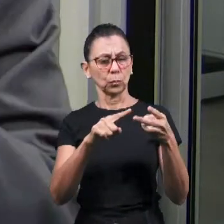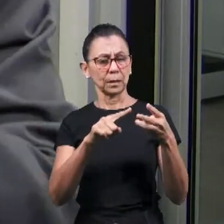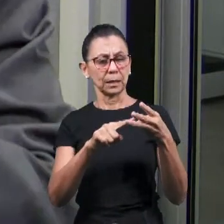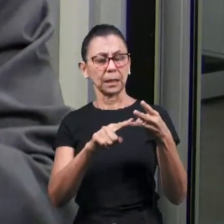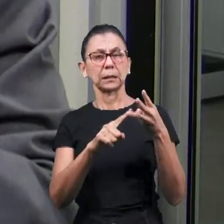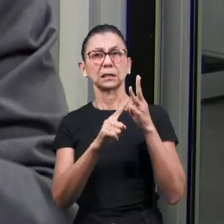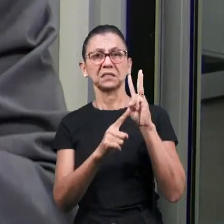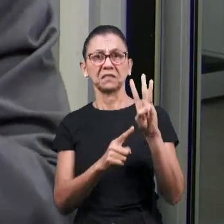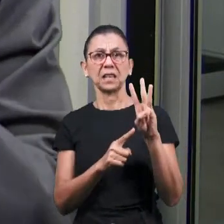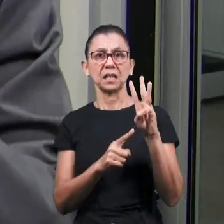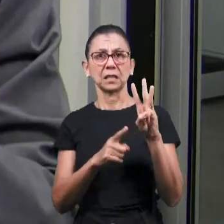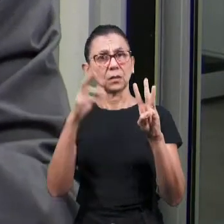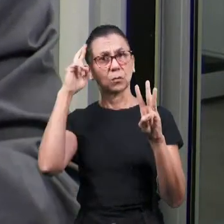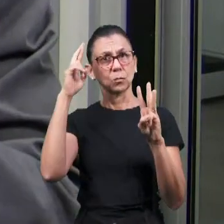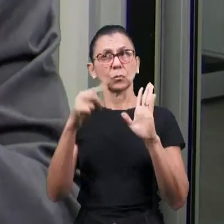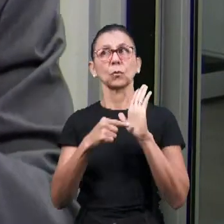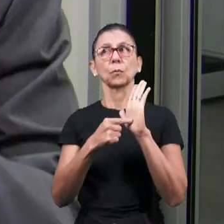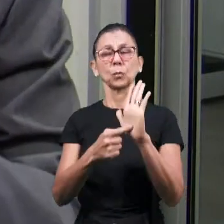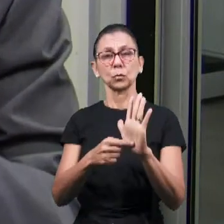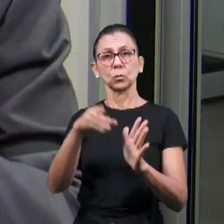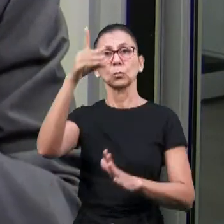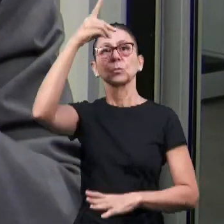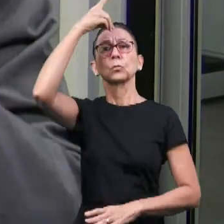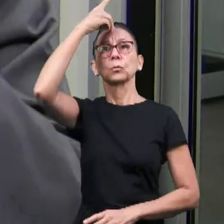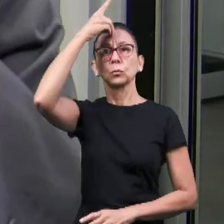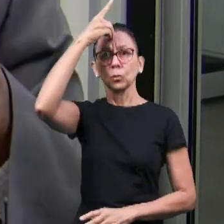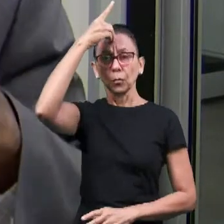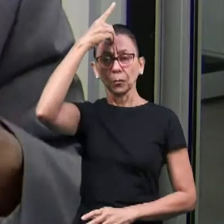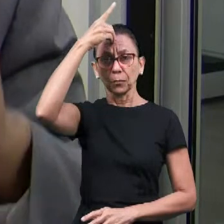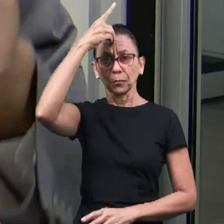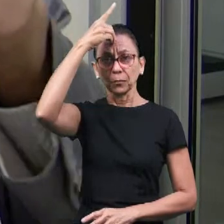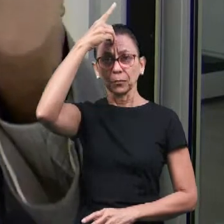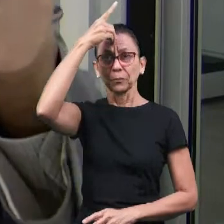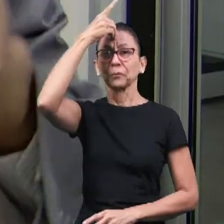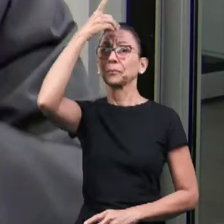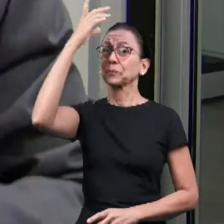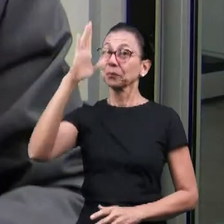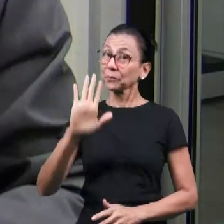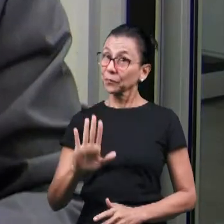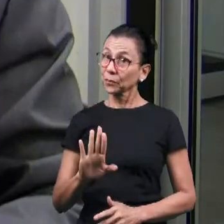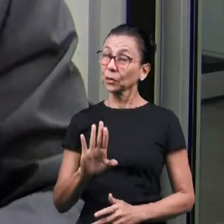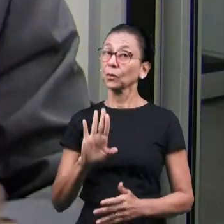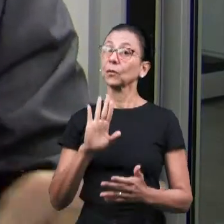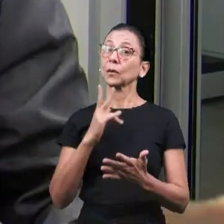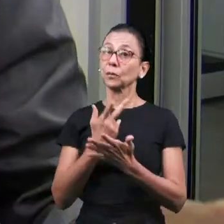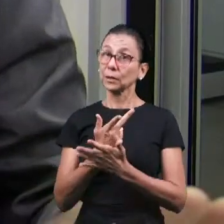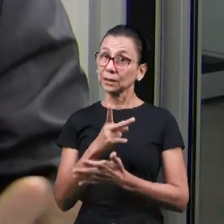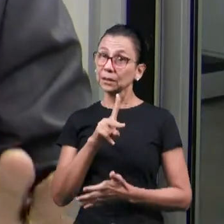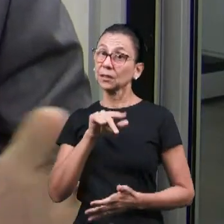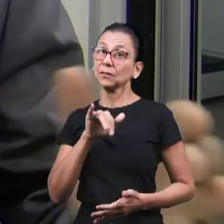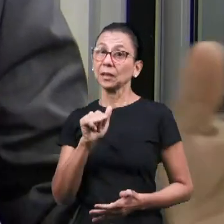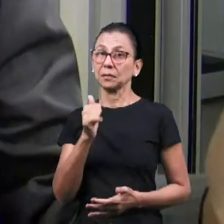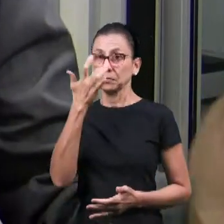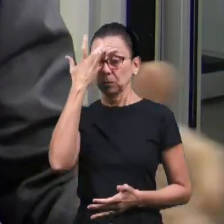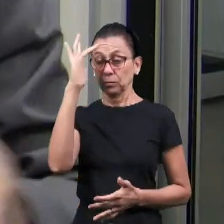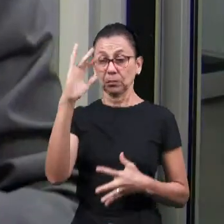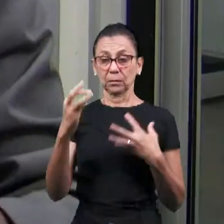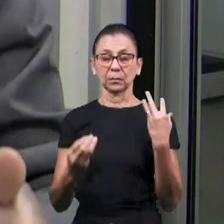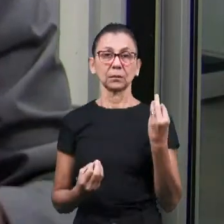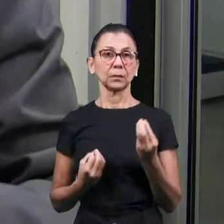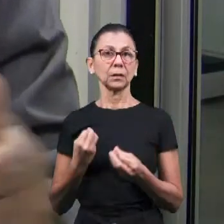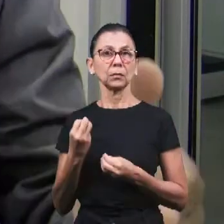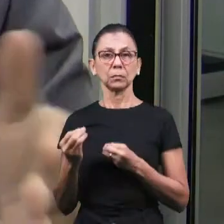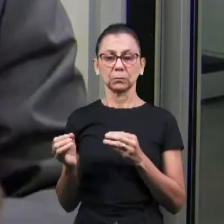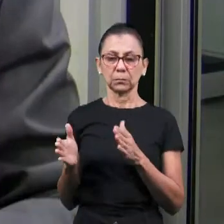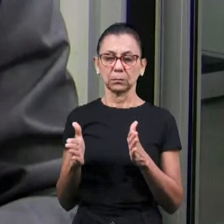de Jesus. Você sabe que vem, Jesus vem, mas você não sabe de hora. O dom, assim, vai acontecer. Mas eu não sabia de hora. Então, nesse período,